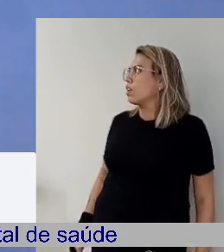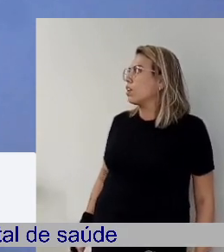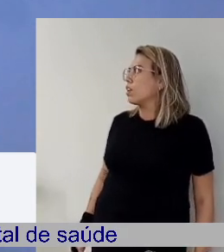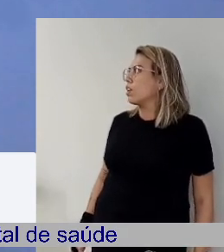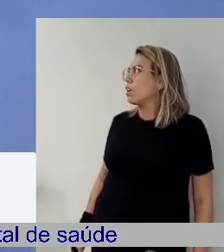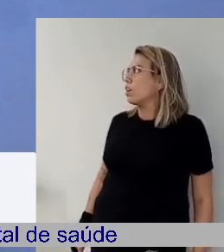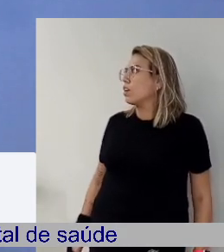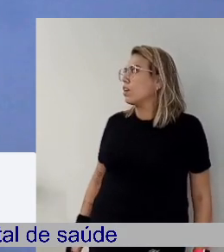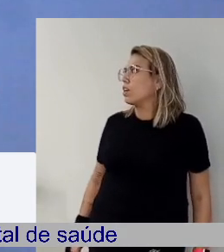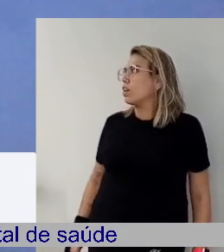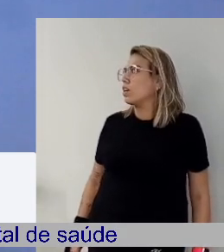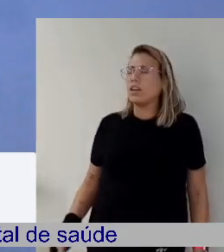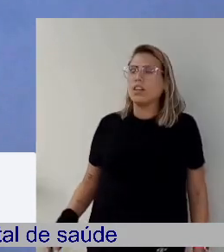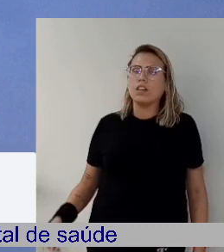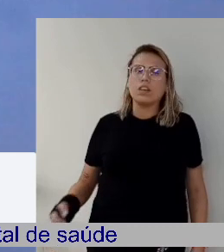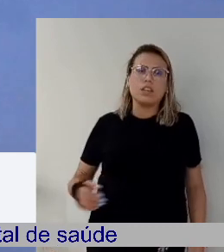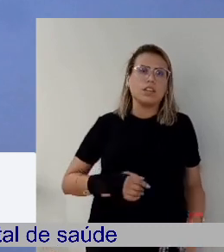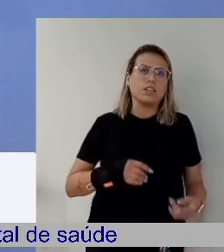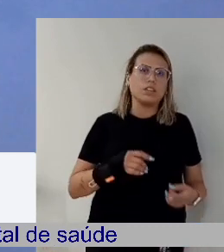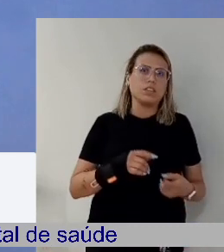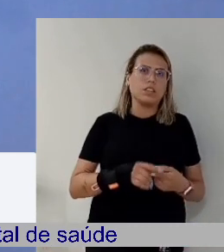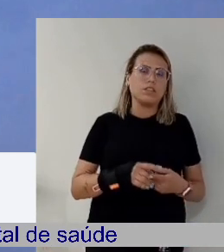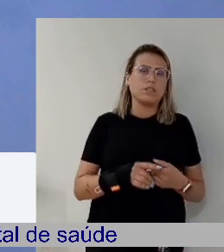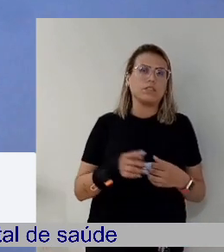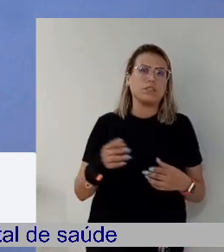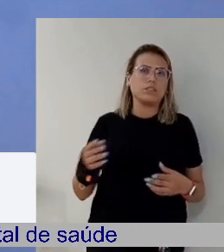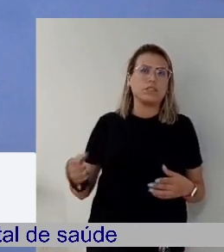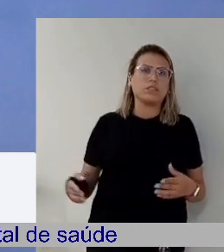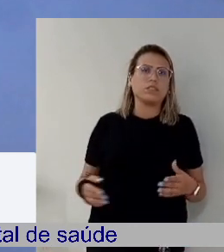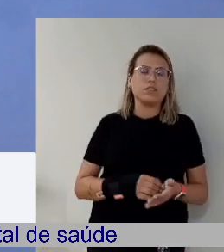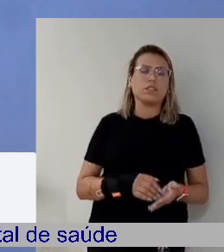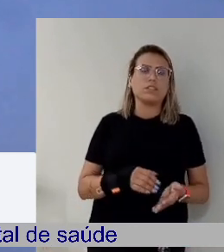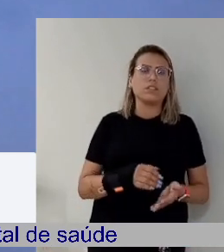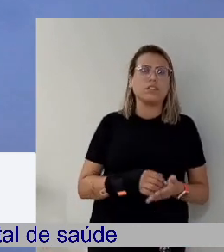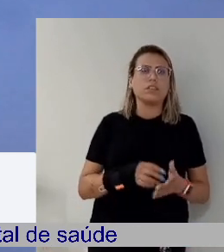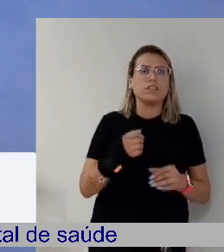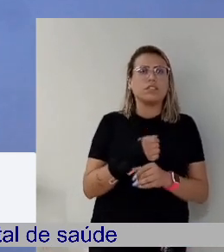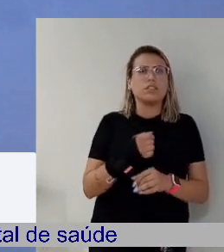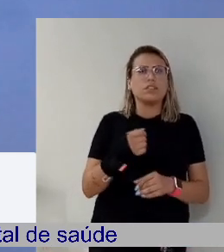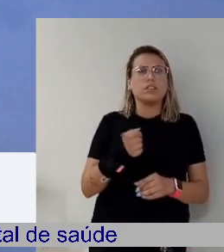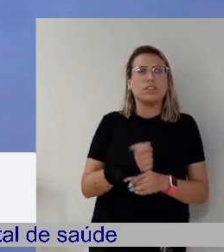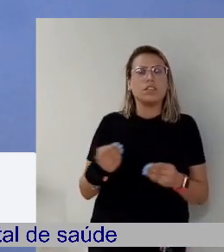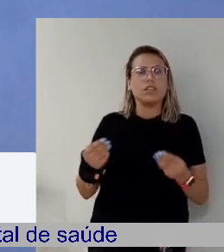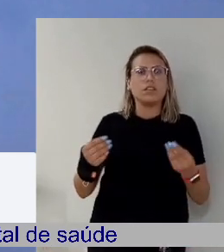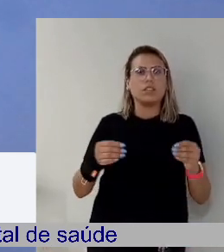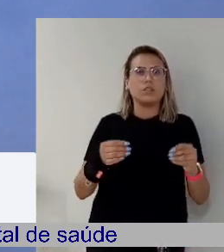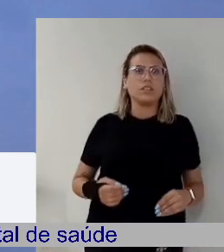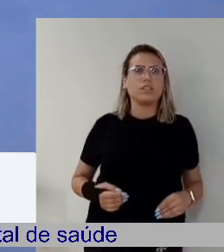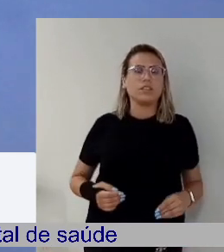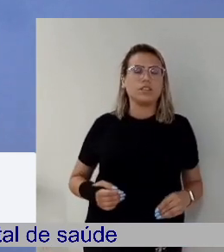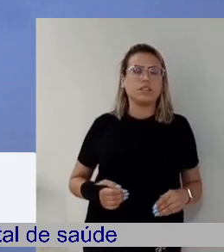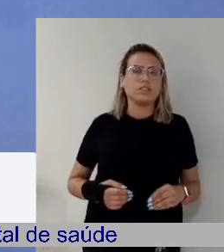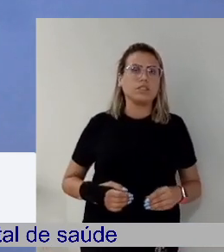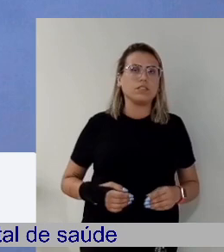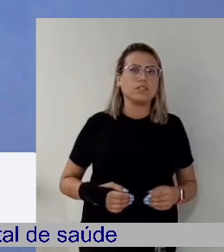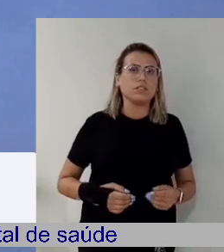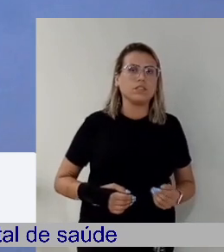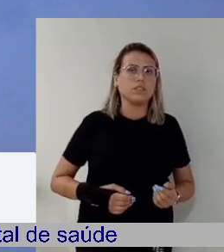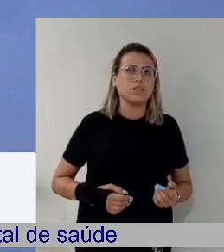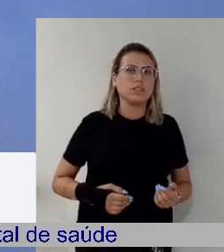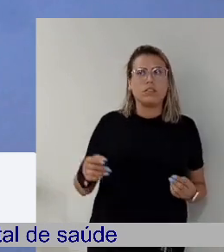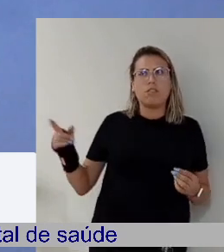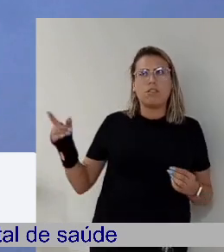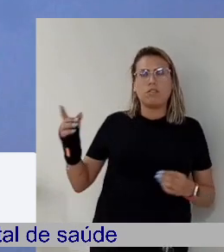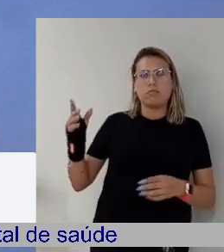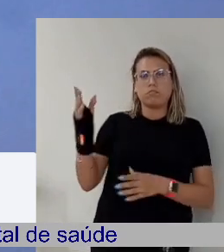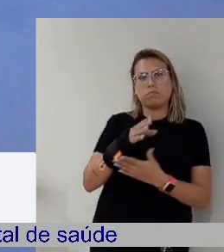Eu também onho cobrado do nosso secretário otus a recuperação né de de uma cratera que surgiu